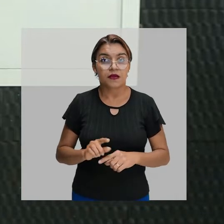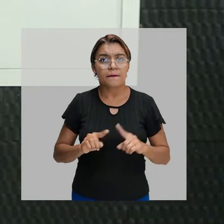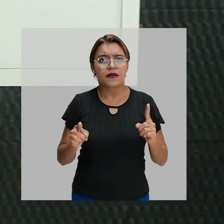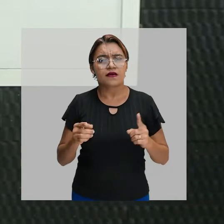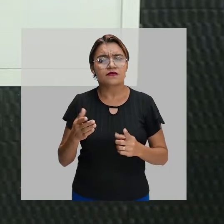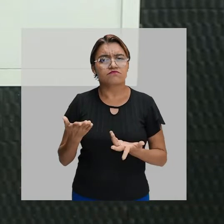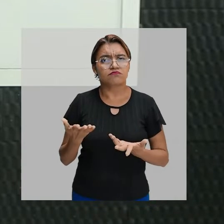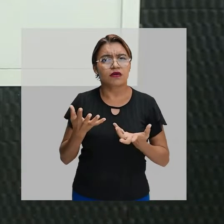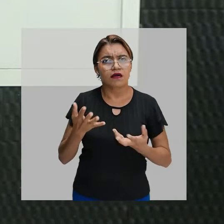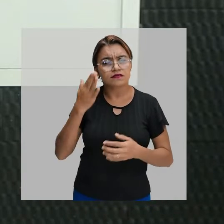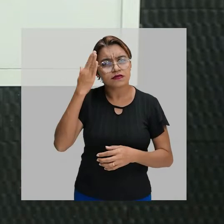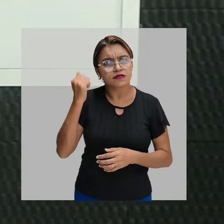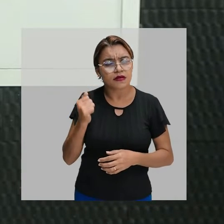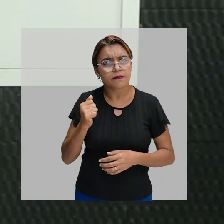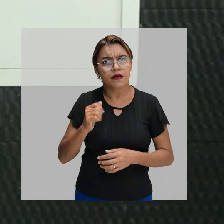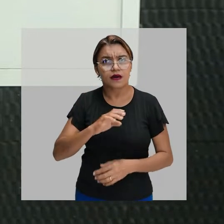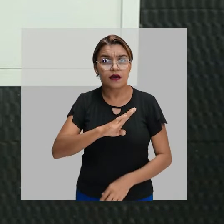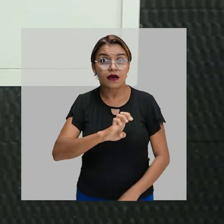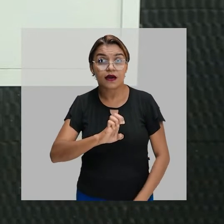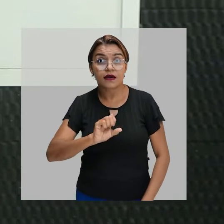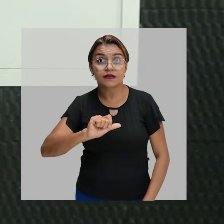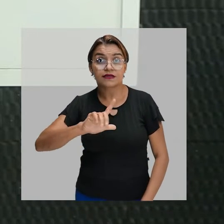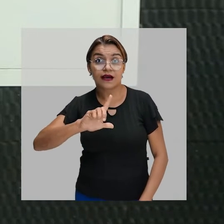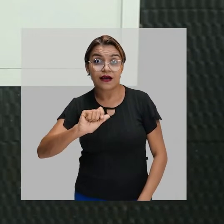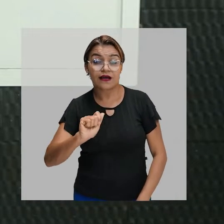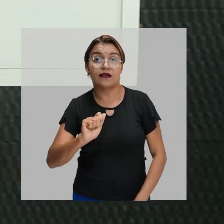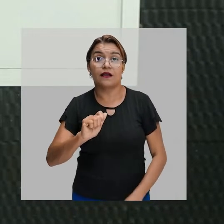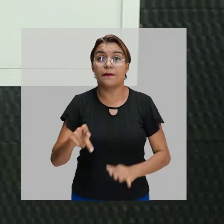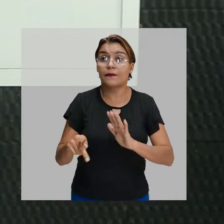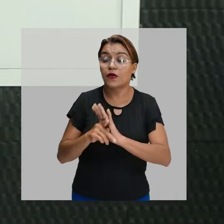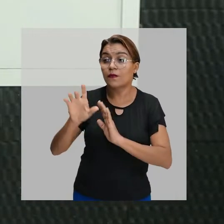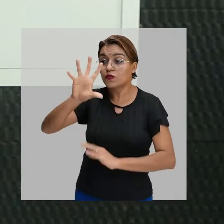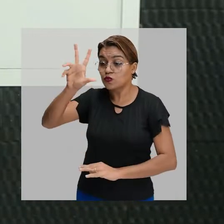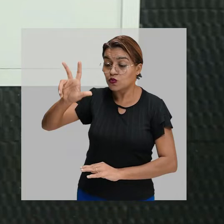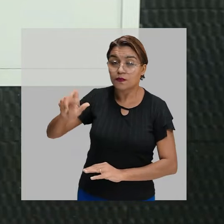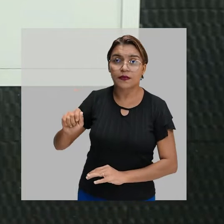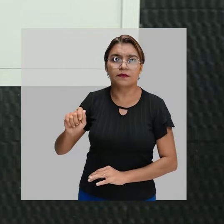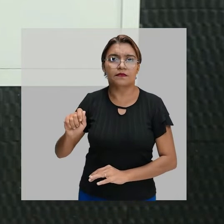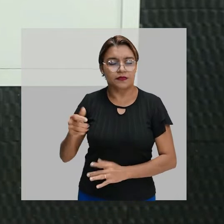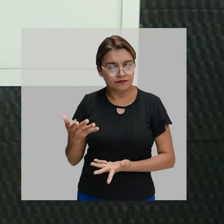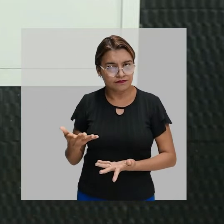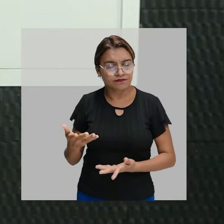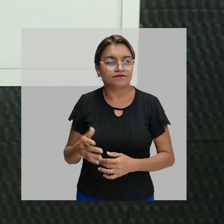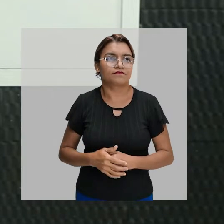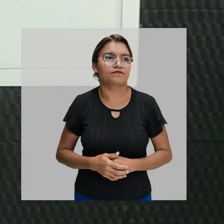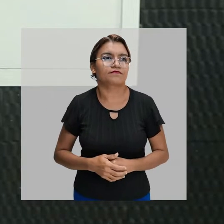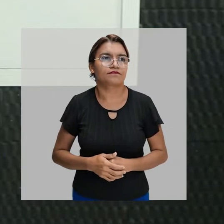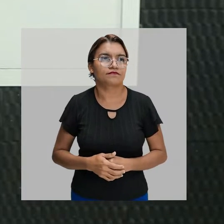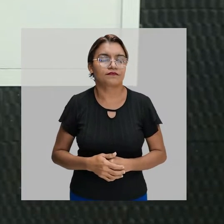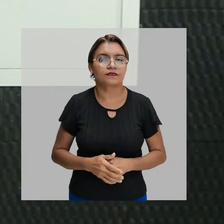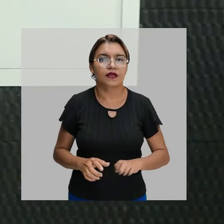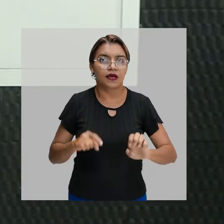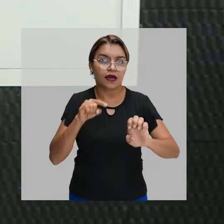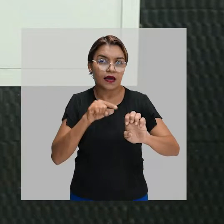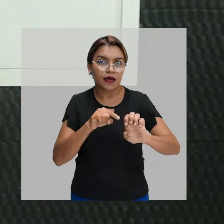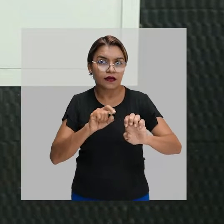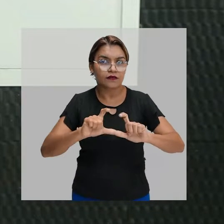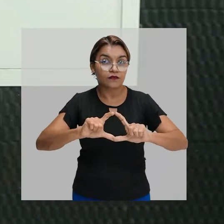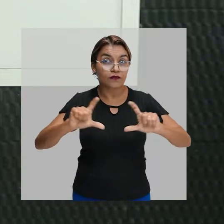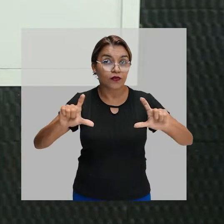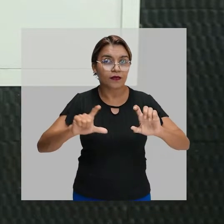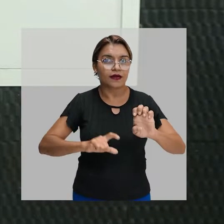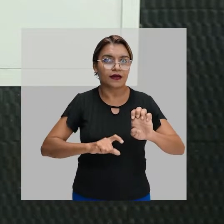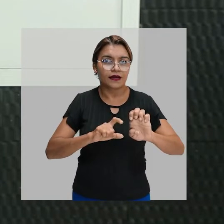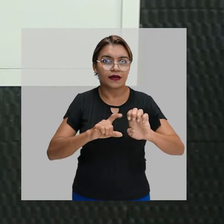saber qual é a escala desse mapa Tá beleza então vamos lá escala é o que mesmo Toninho